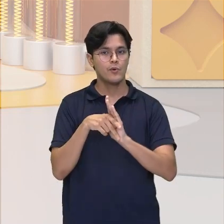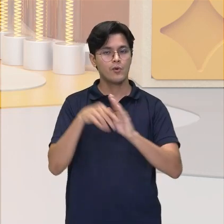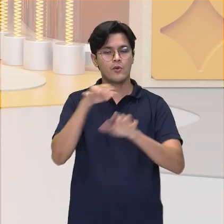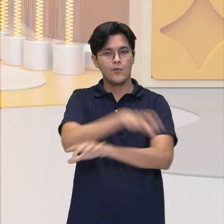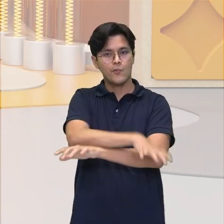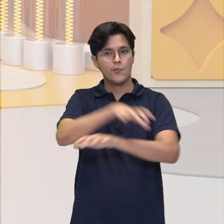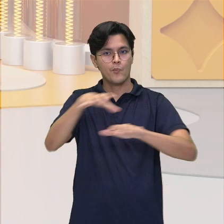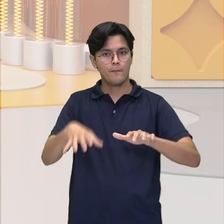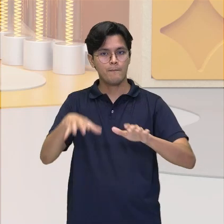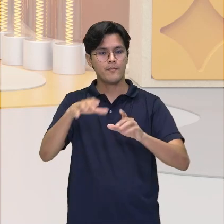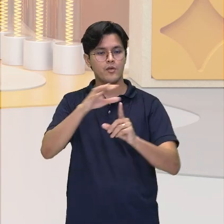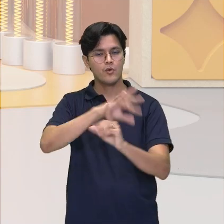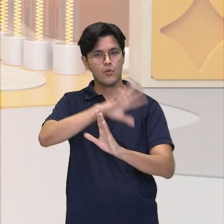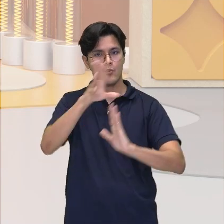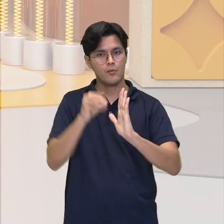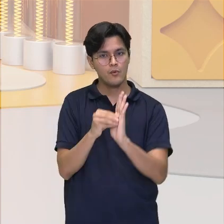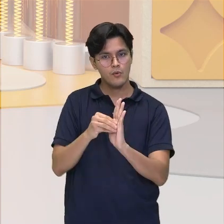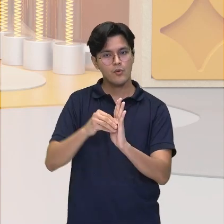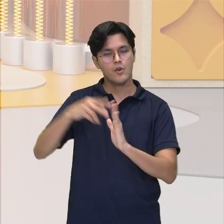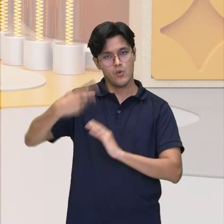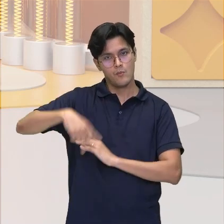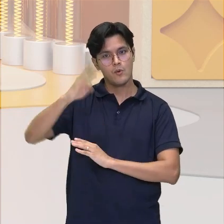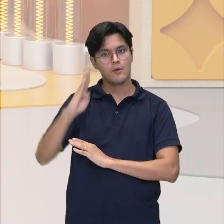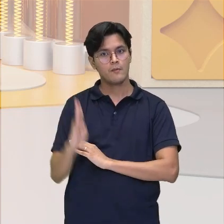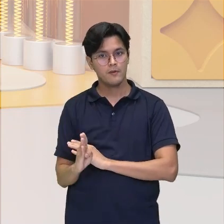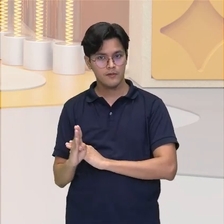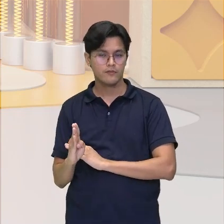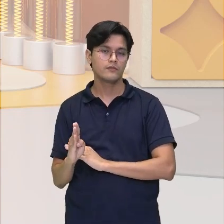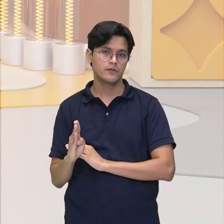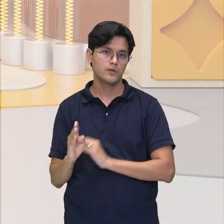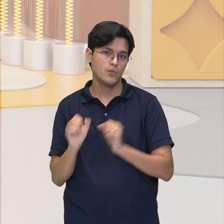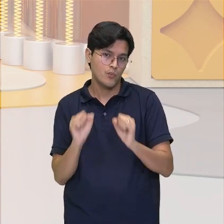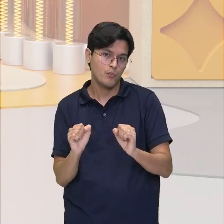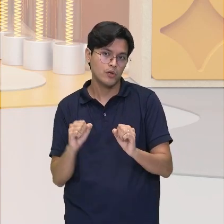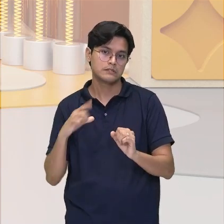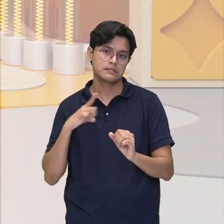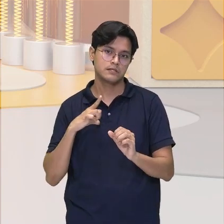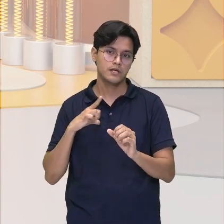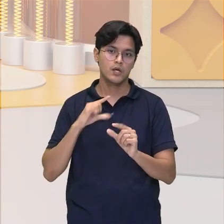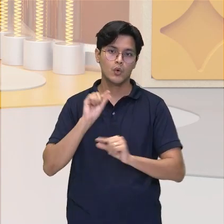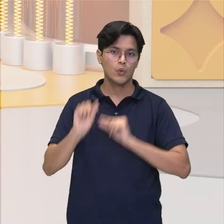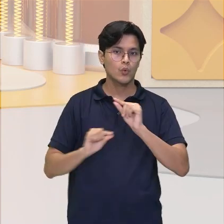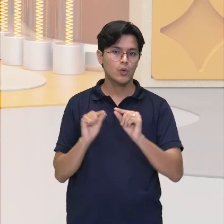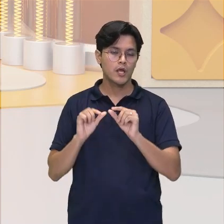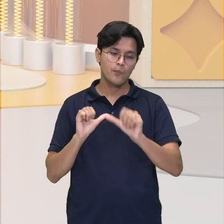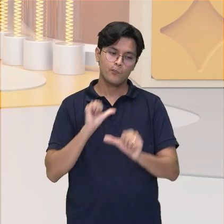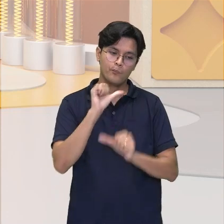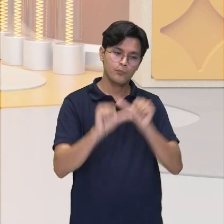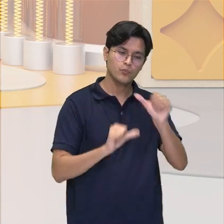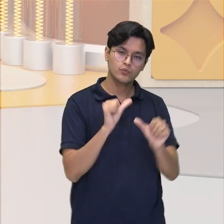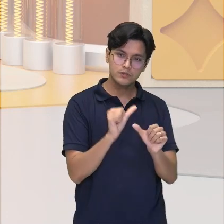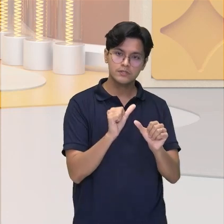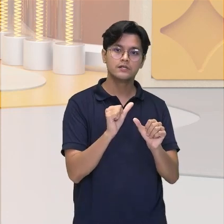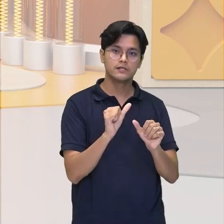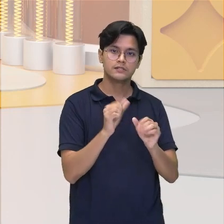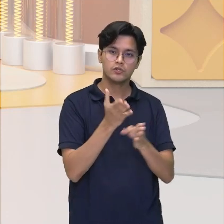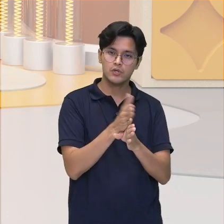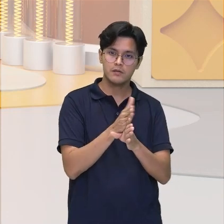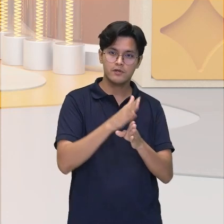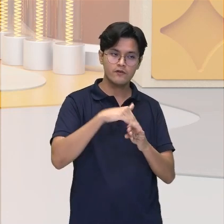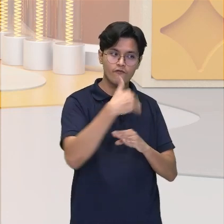que está presente no território brasileiro, ele acaba mudando ali nesses outros países por conta